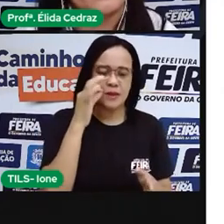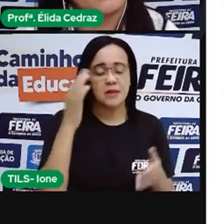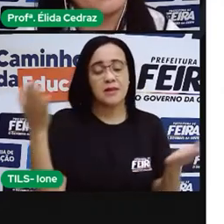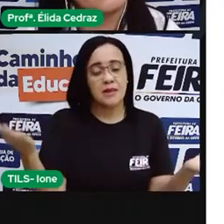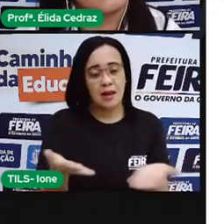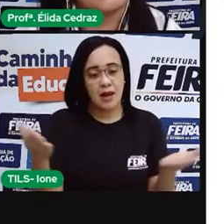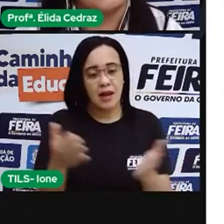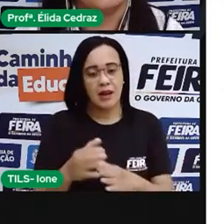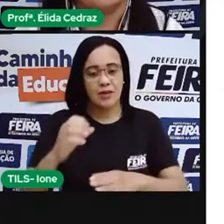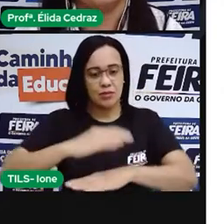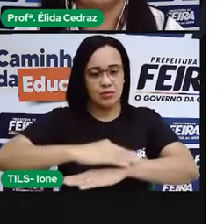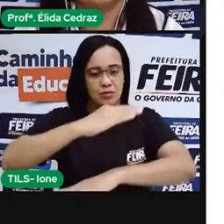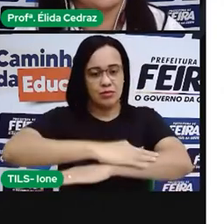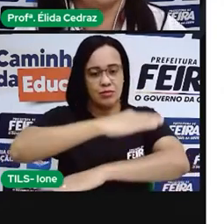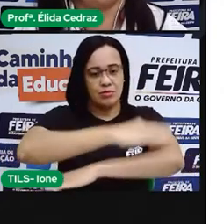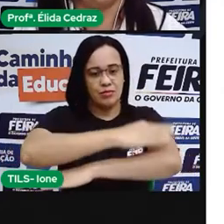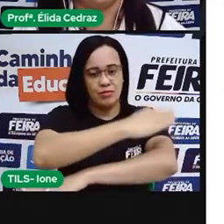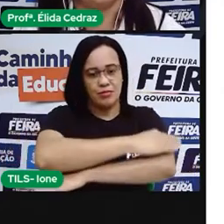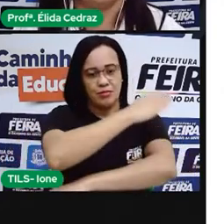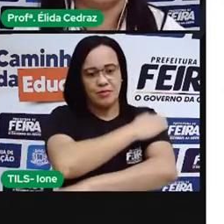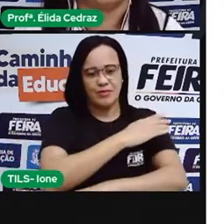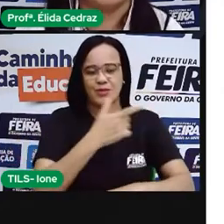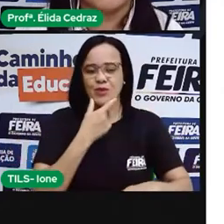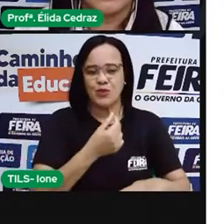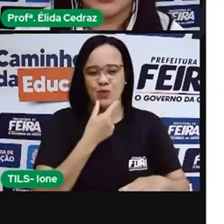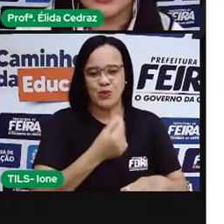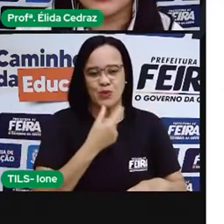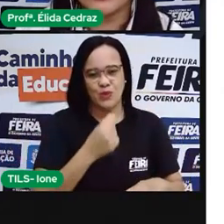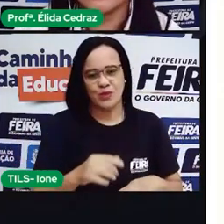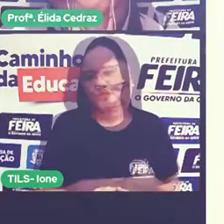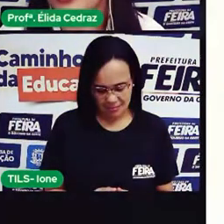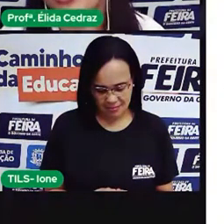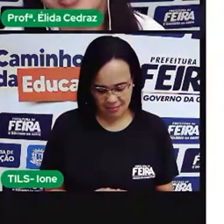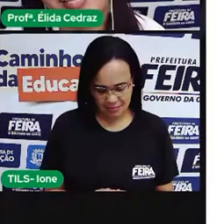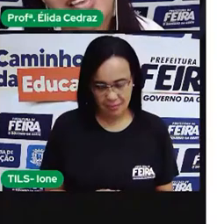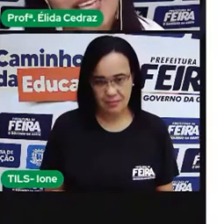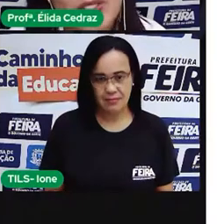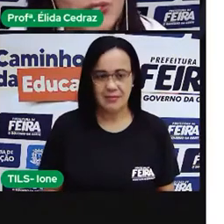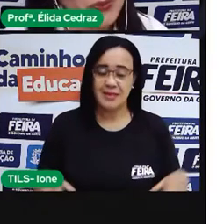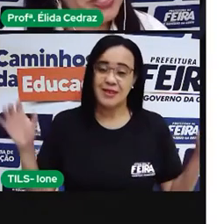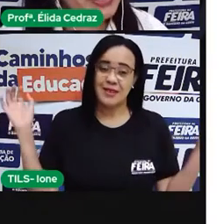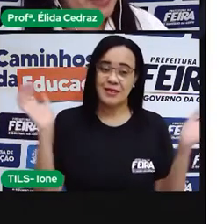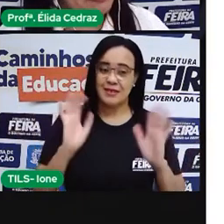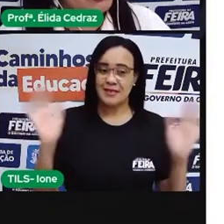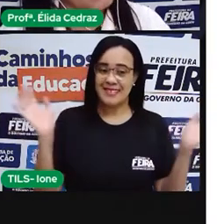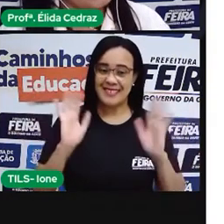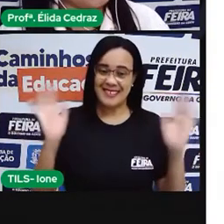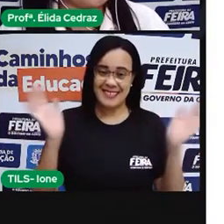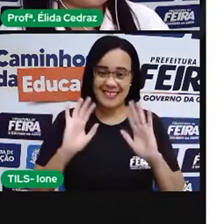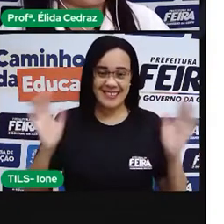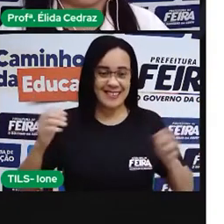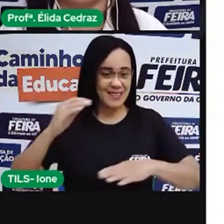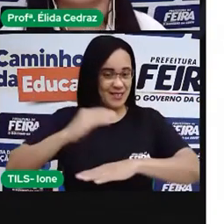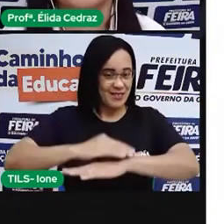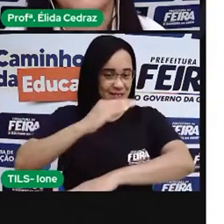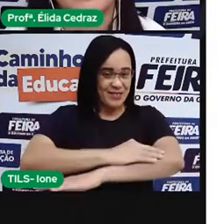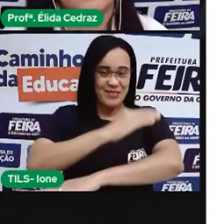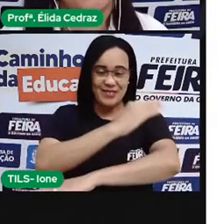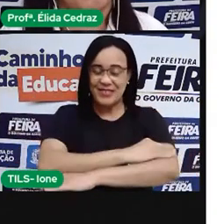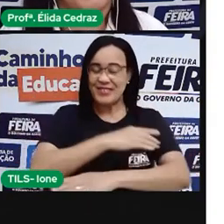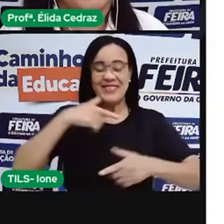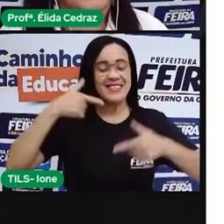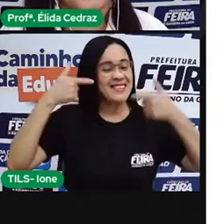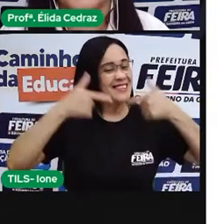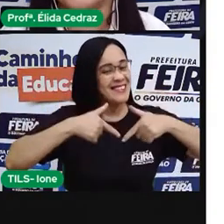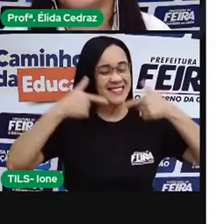vamos conhecer um sapinho. Olha só. Olá, eu sou o Sapo Sorriso. Vivo alegre